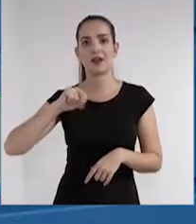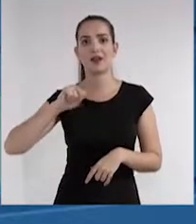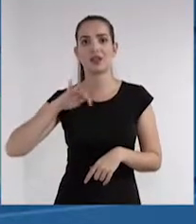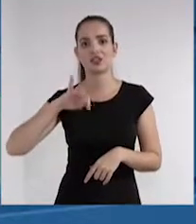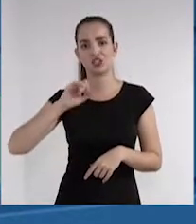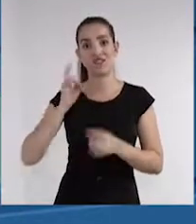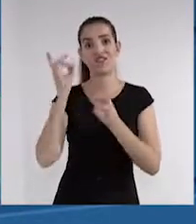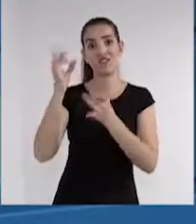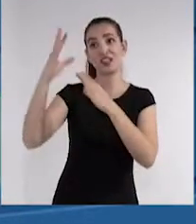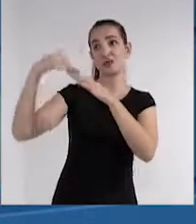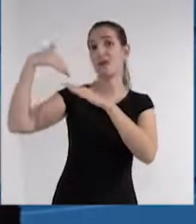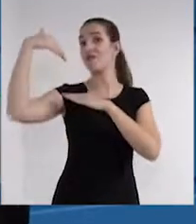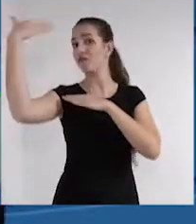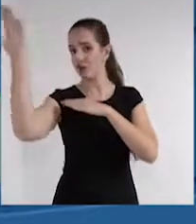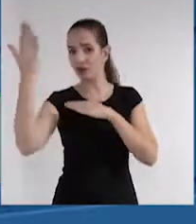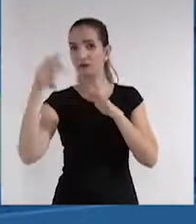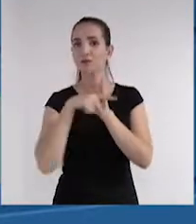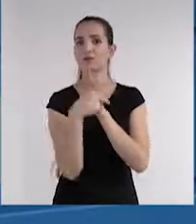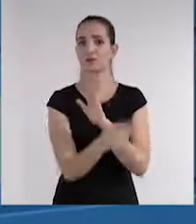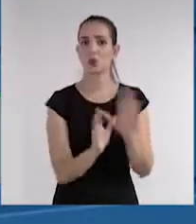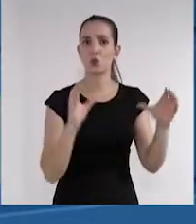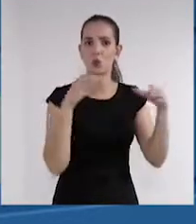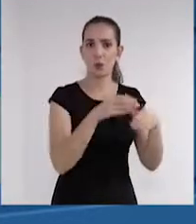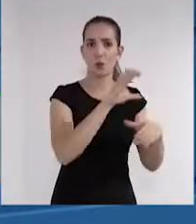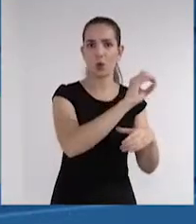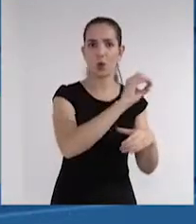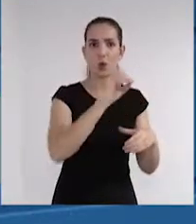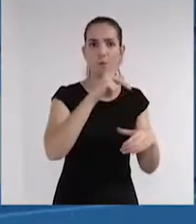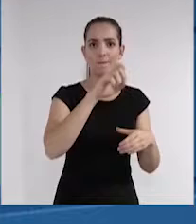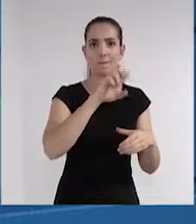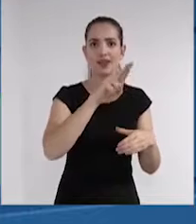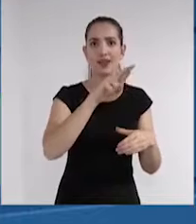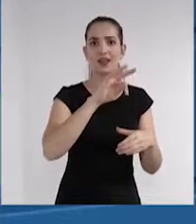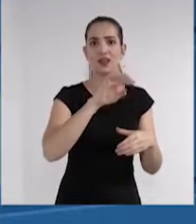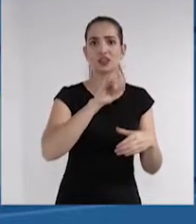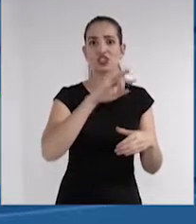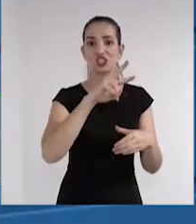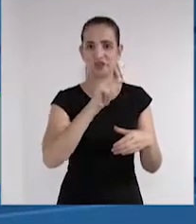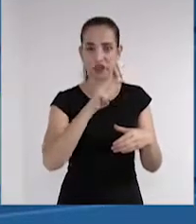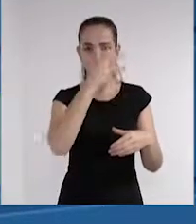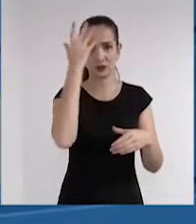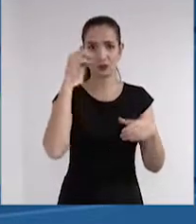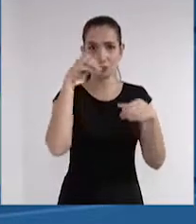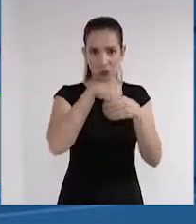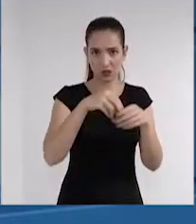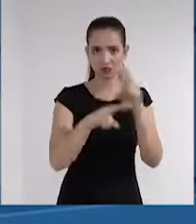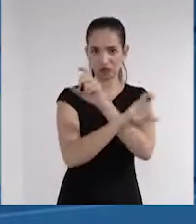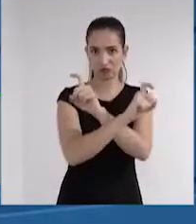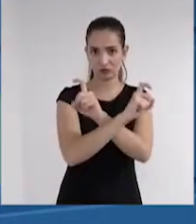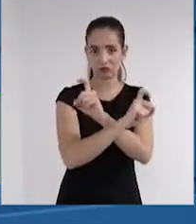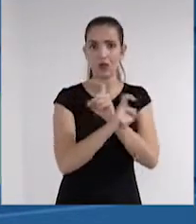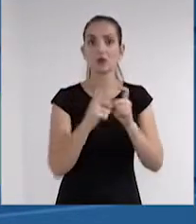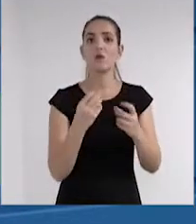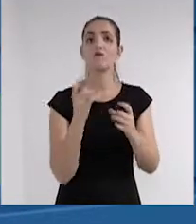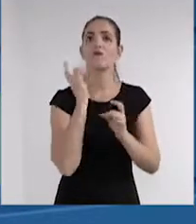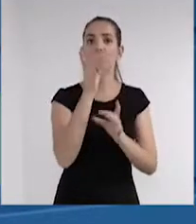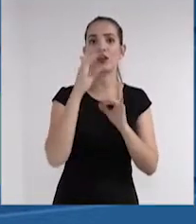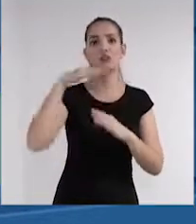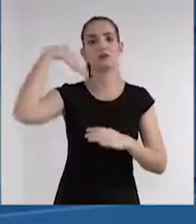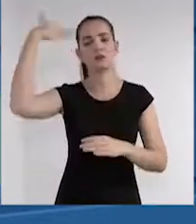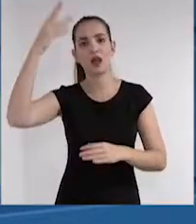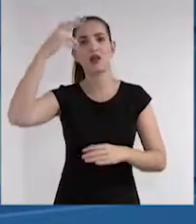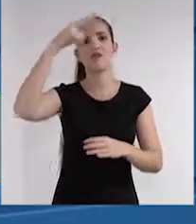semente produzido por uma cooperativa de assentado. Manda para a Venezuela, atende praticamente o Nordeste todo em